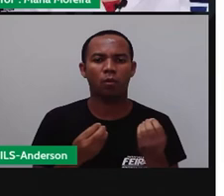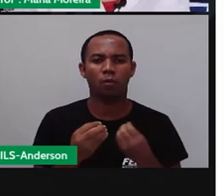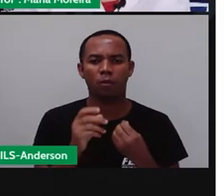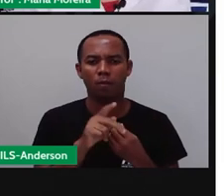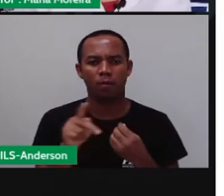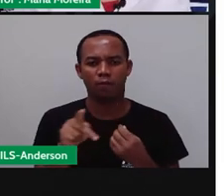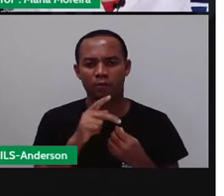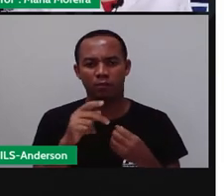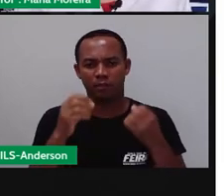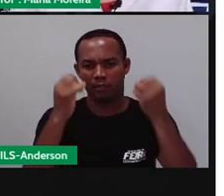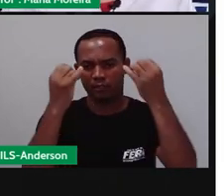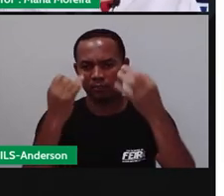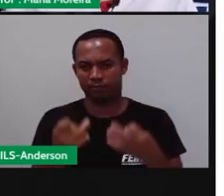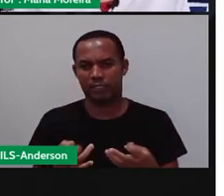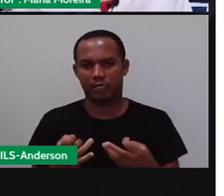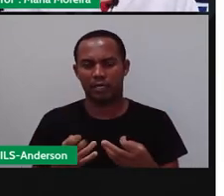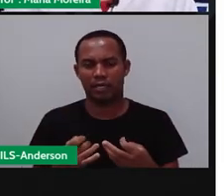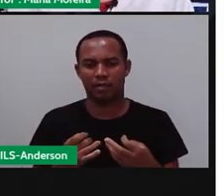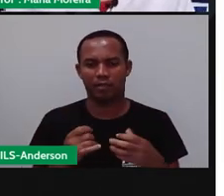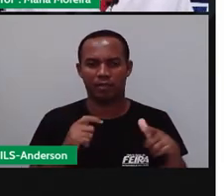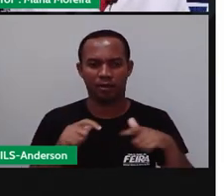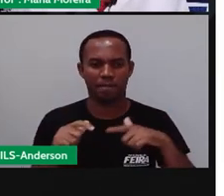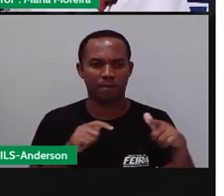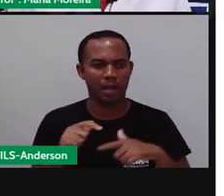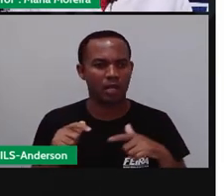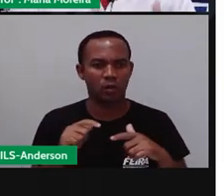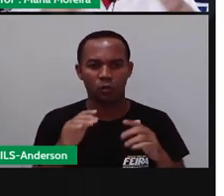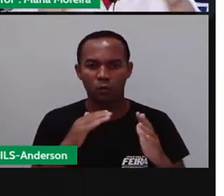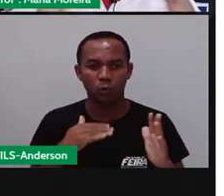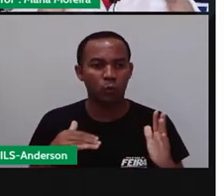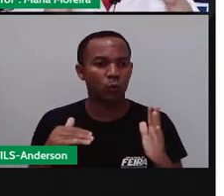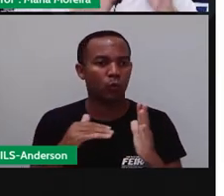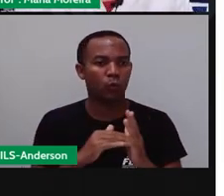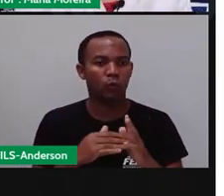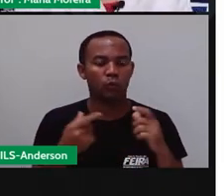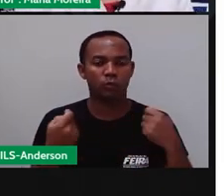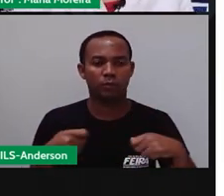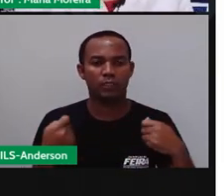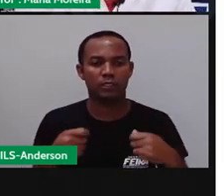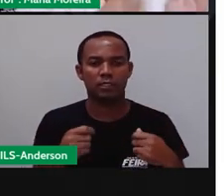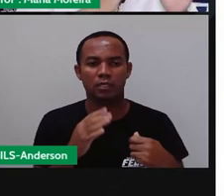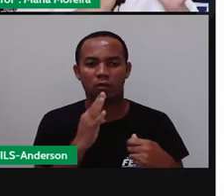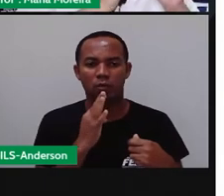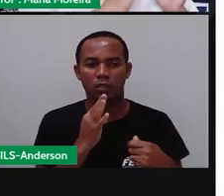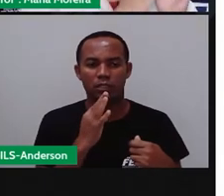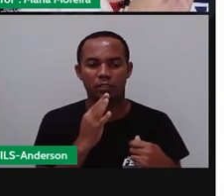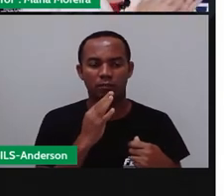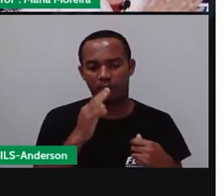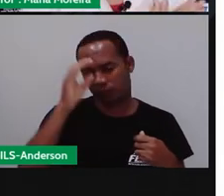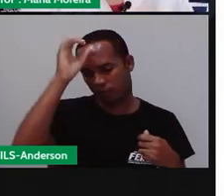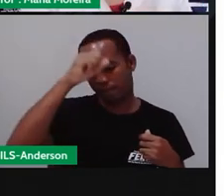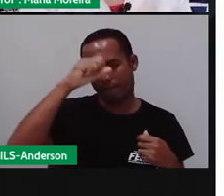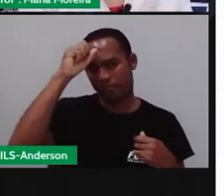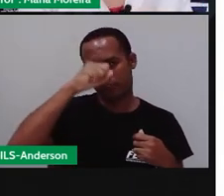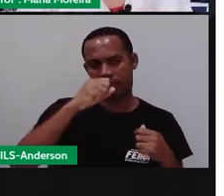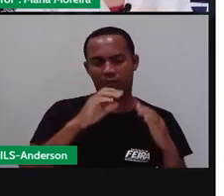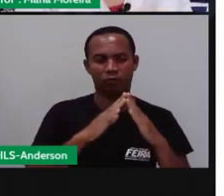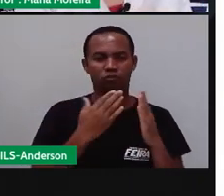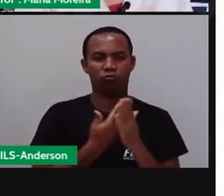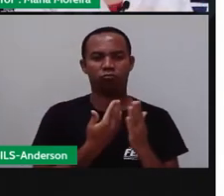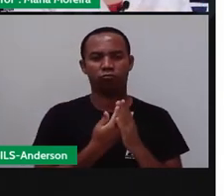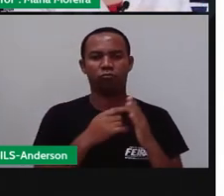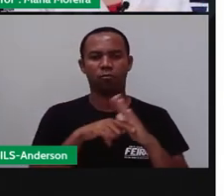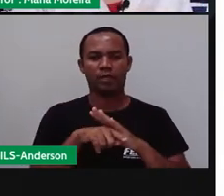aqui para dizer para vocês? As profissões, todas elas, precisam de conhecimento, precisam de estudo,